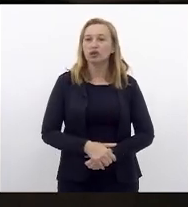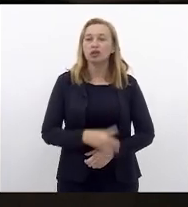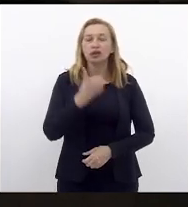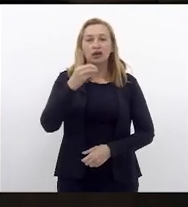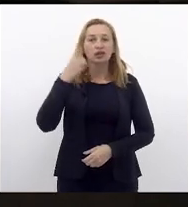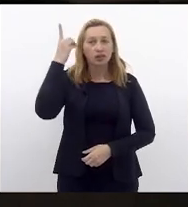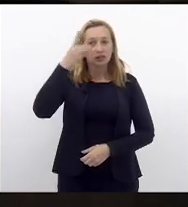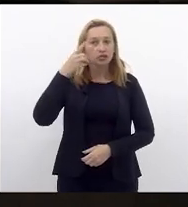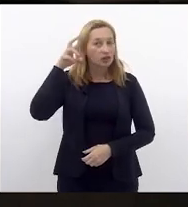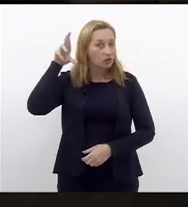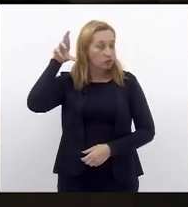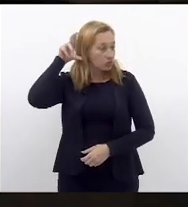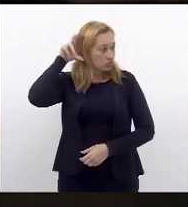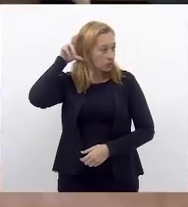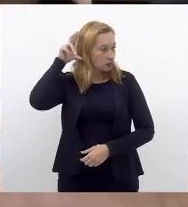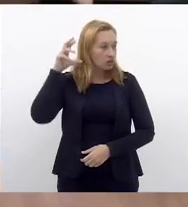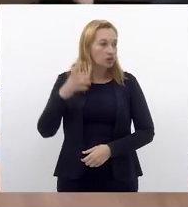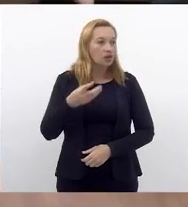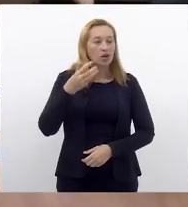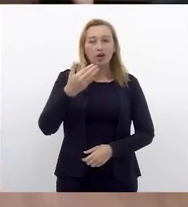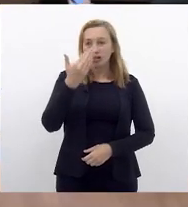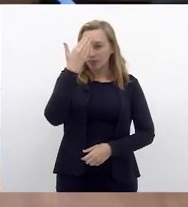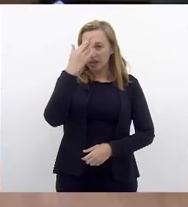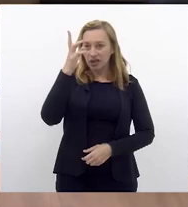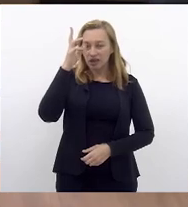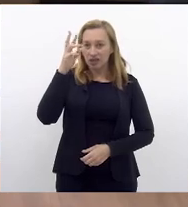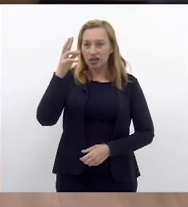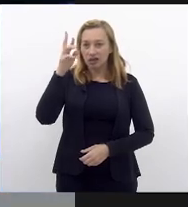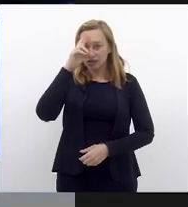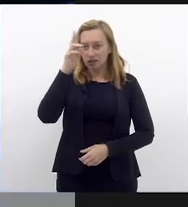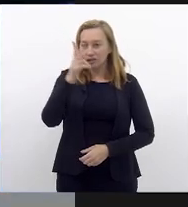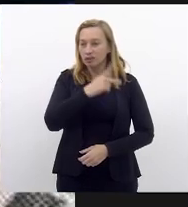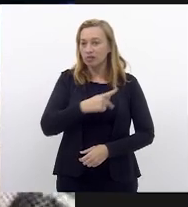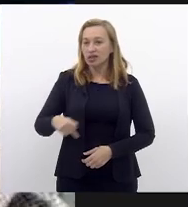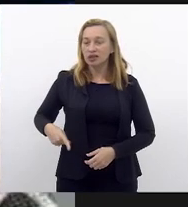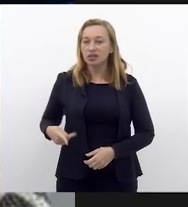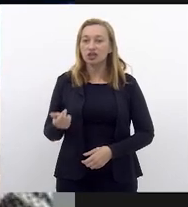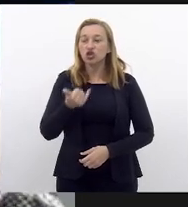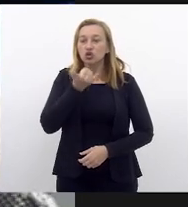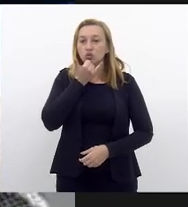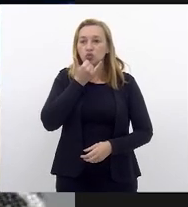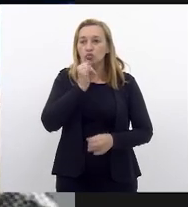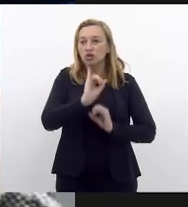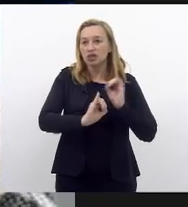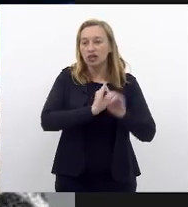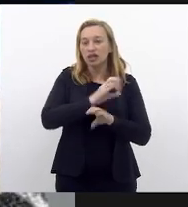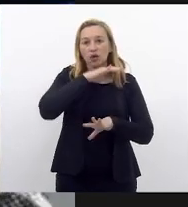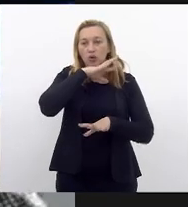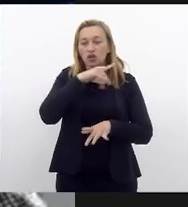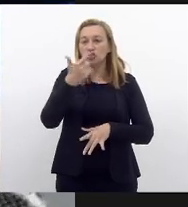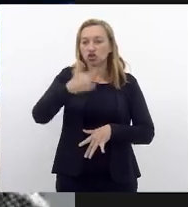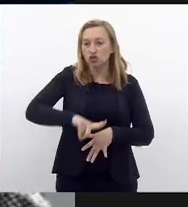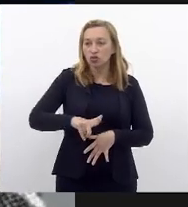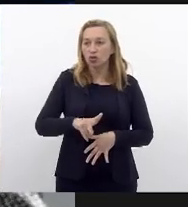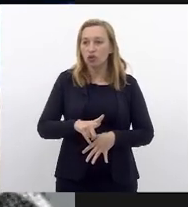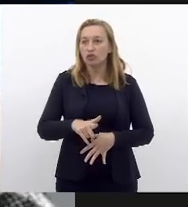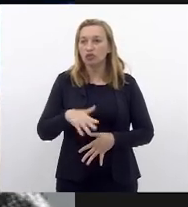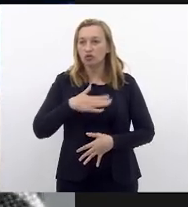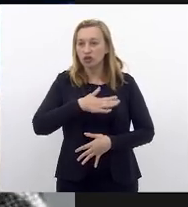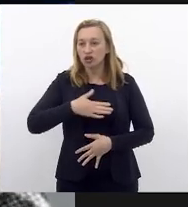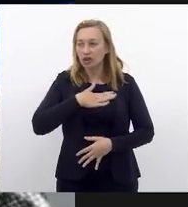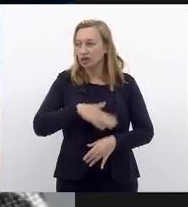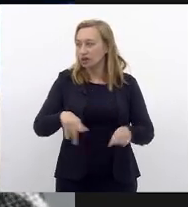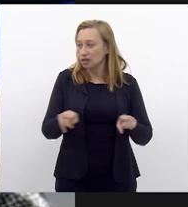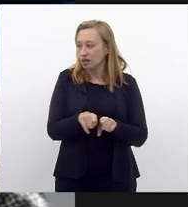Félix. Obrigada, senhora presidente. Desculpe a minha internet aqui falhou. Mais uma vez, eu gostaria também